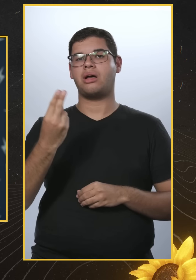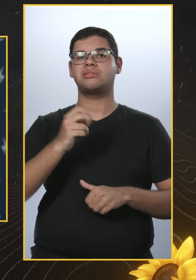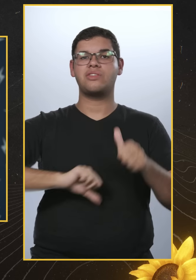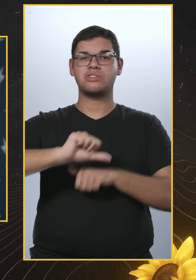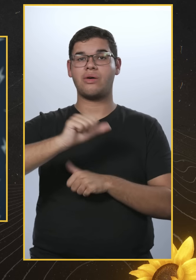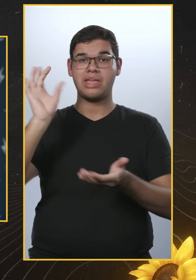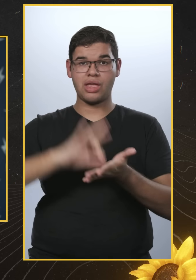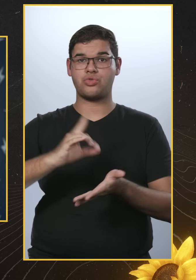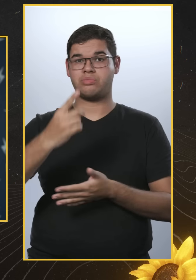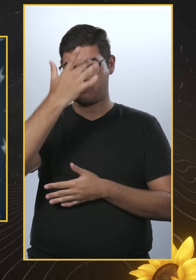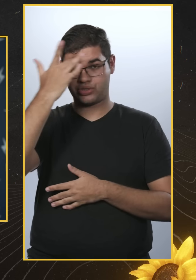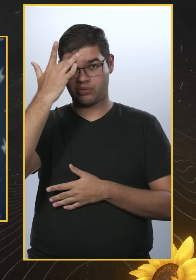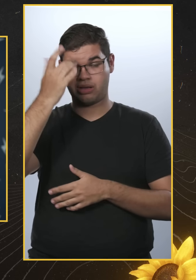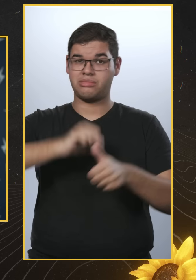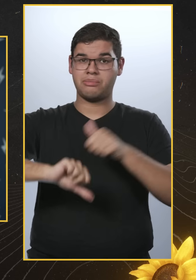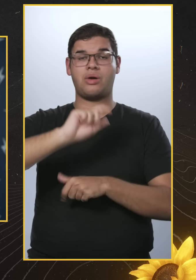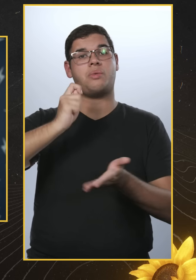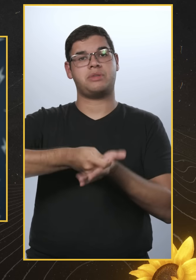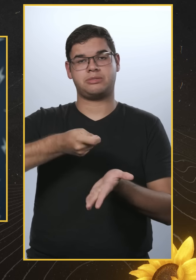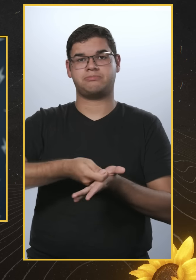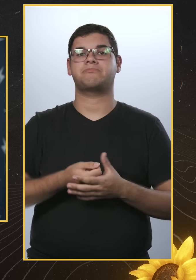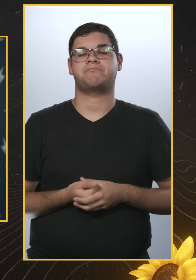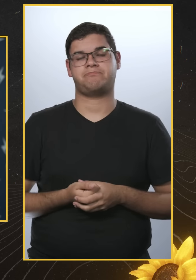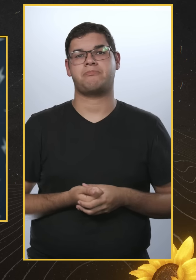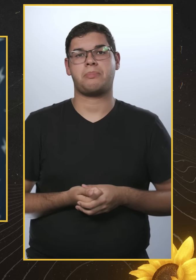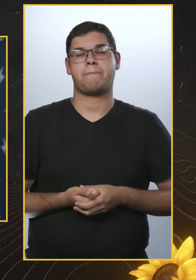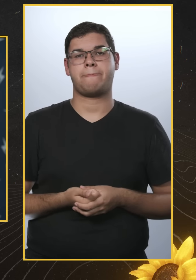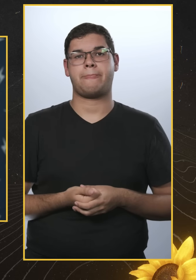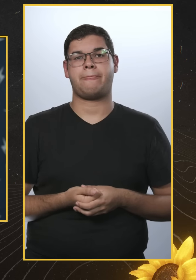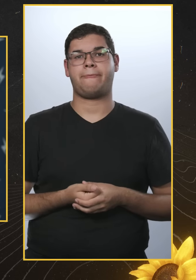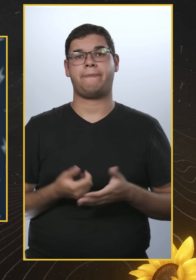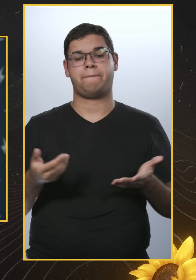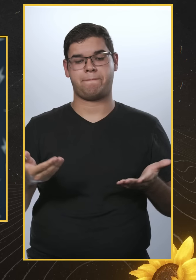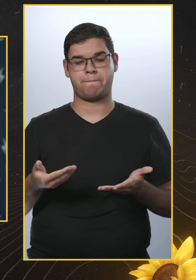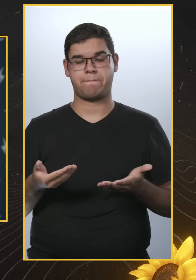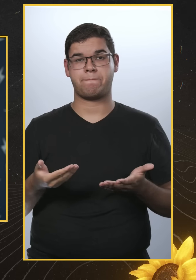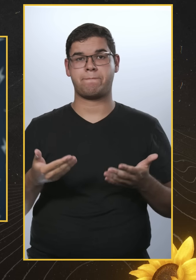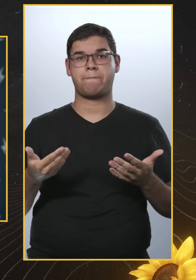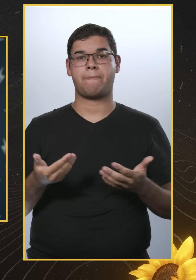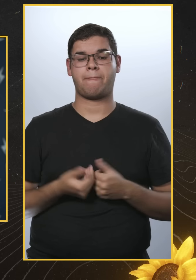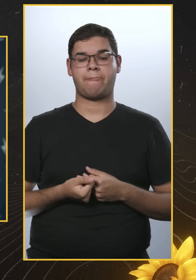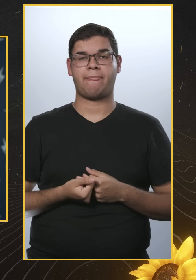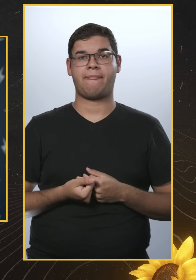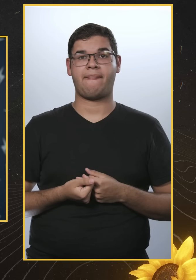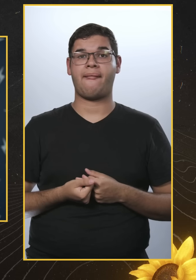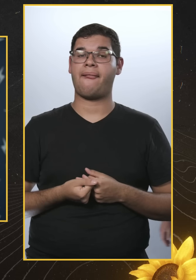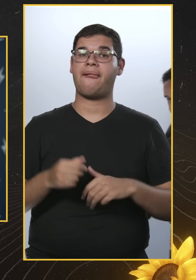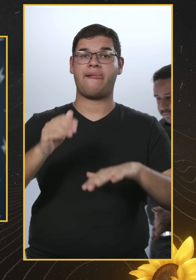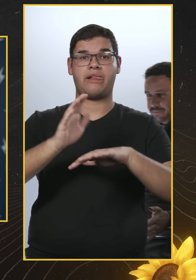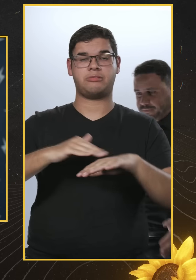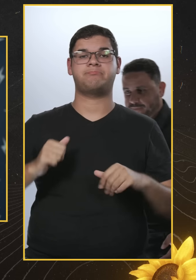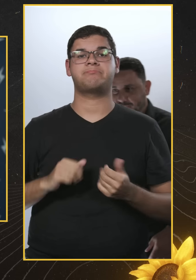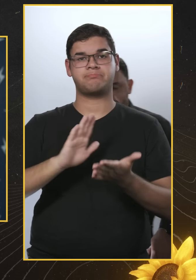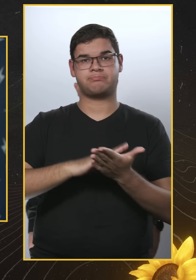pessoa ela anula Obrigatoriamente a etapa anterior a borboleta tá lá no casulo arrebentou bateu asa não vamos voltar lá não tem